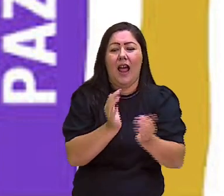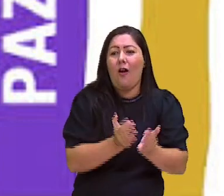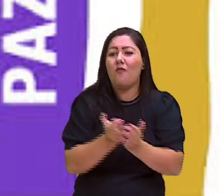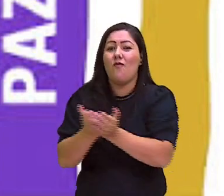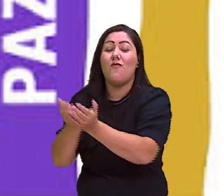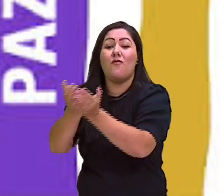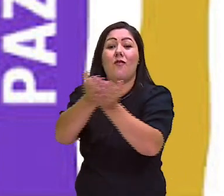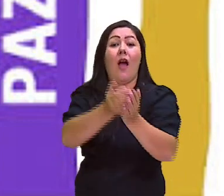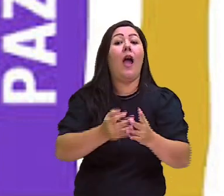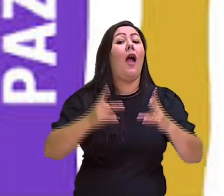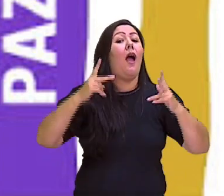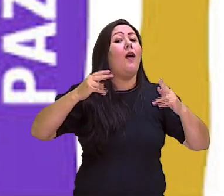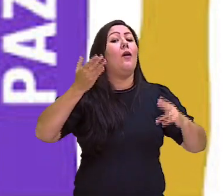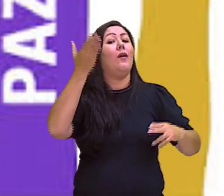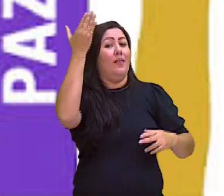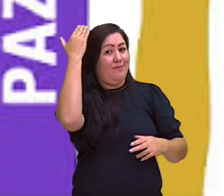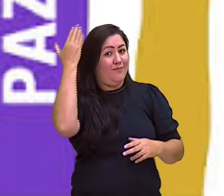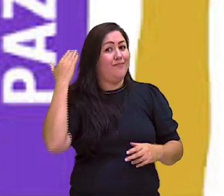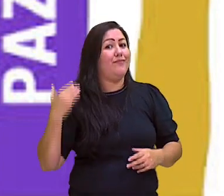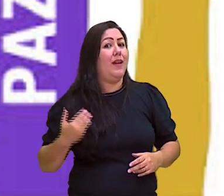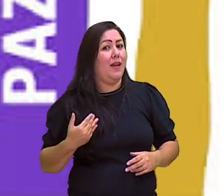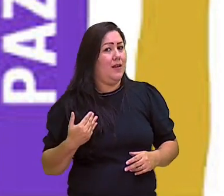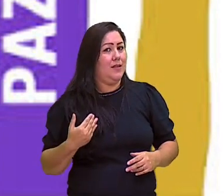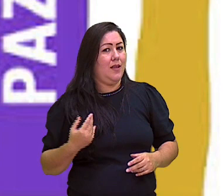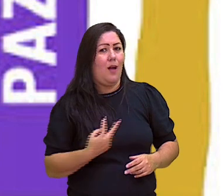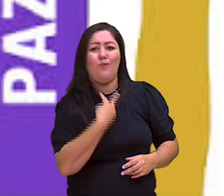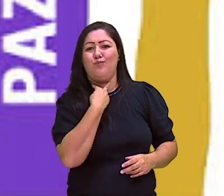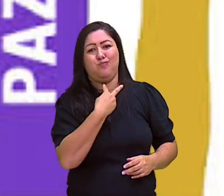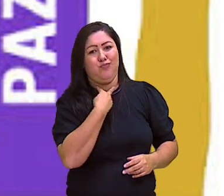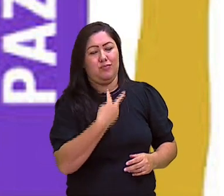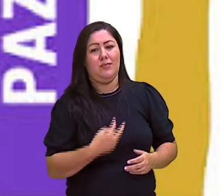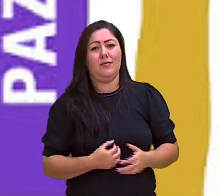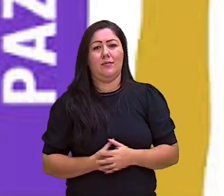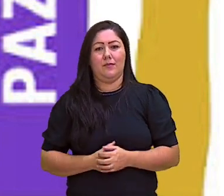as suas formas. Aqui nós vamos dar uma pausa.